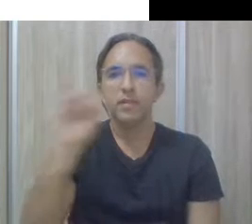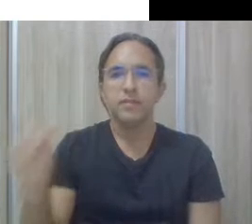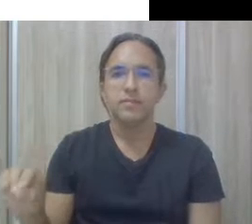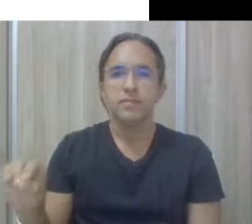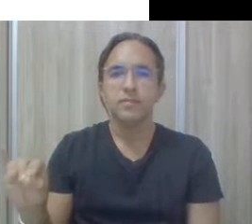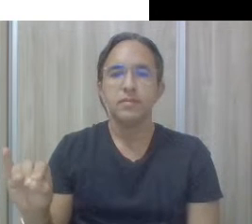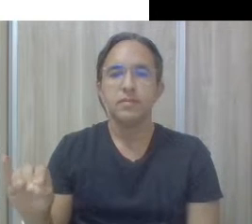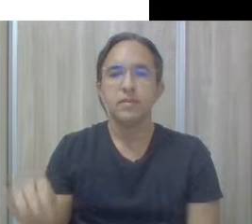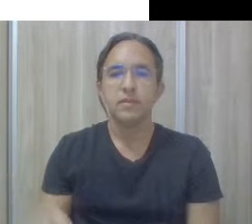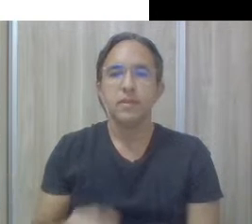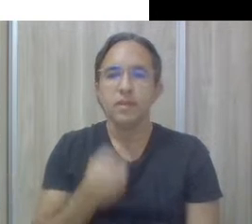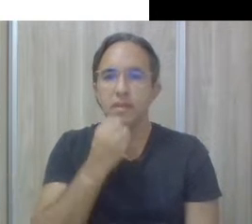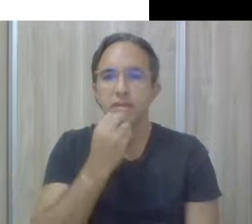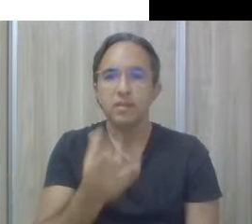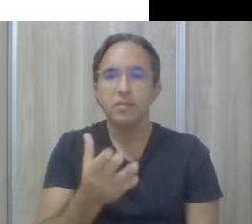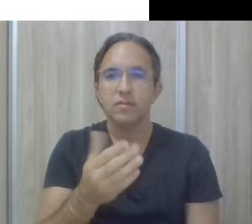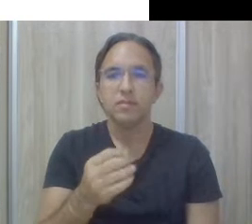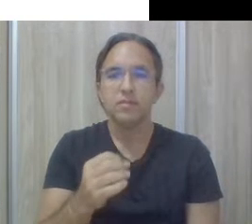Oi,